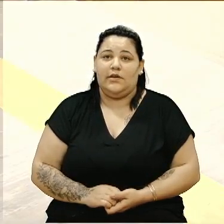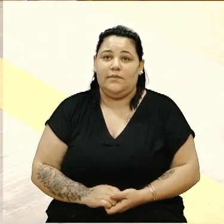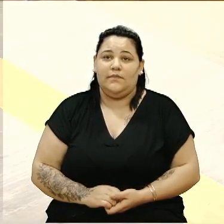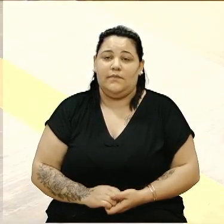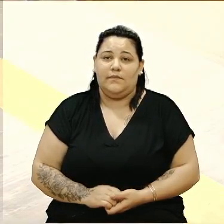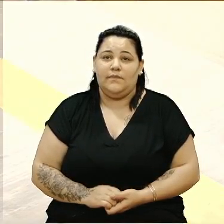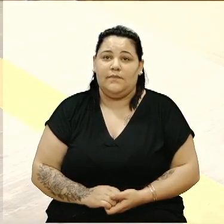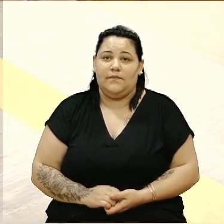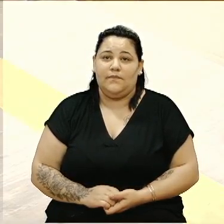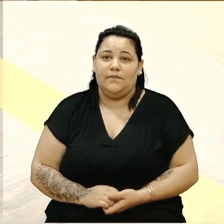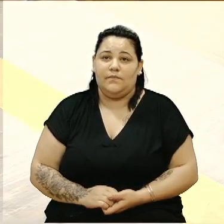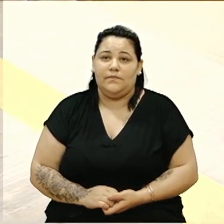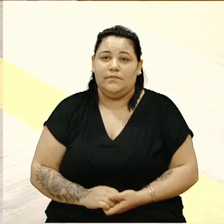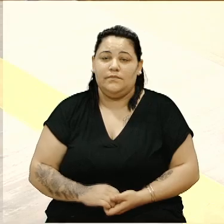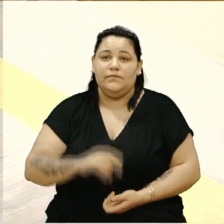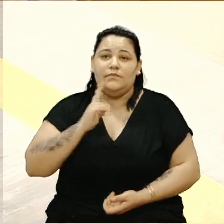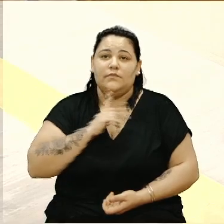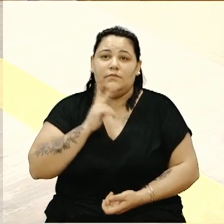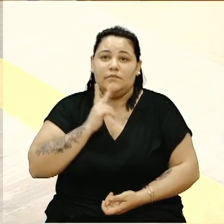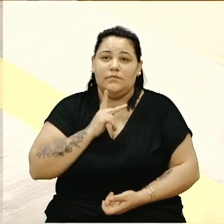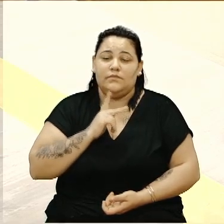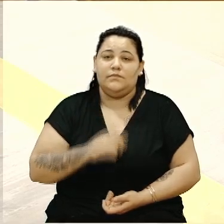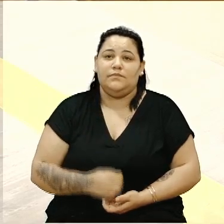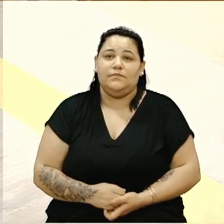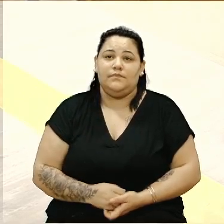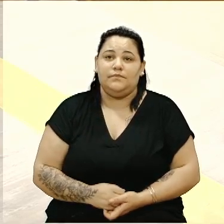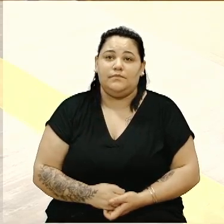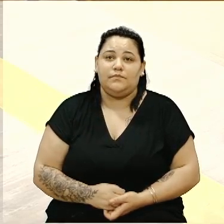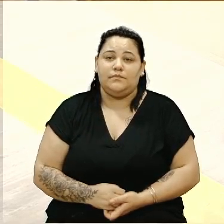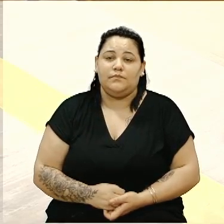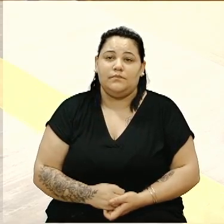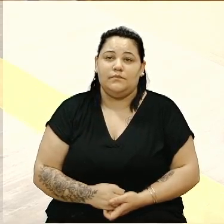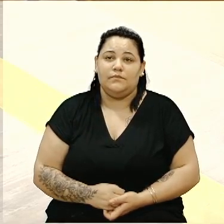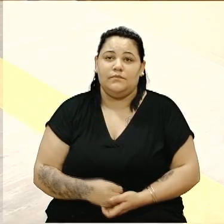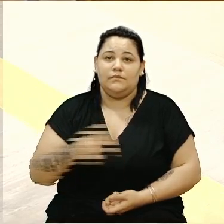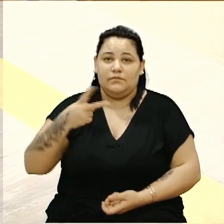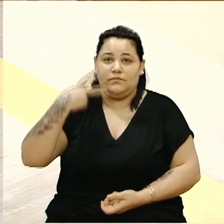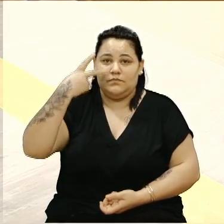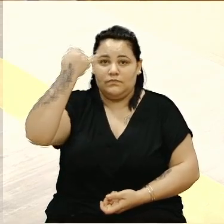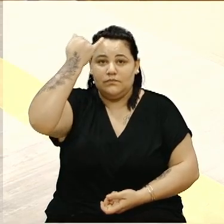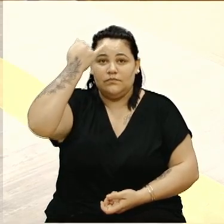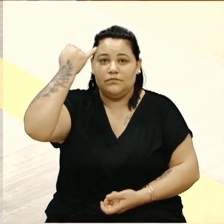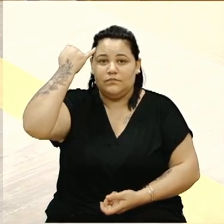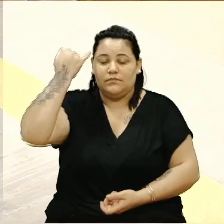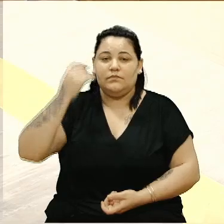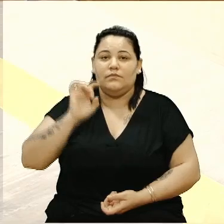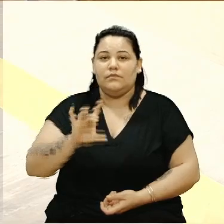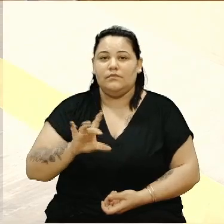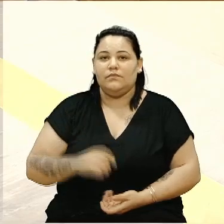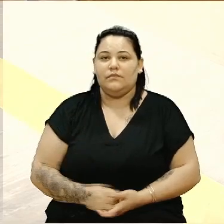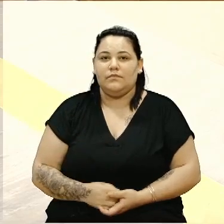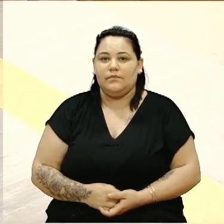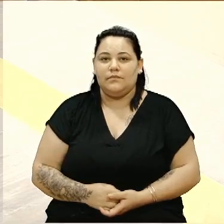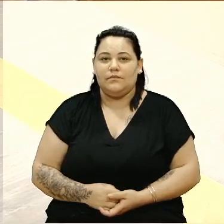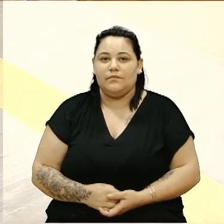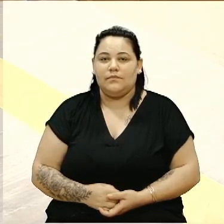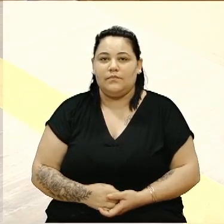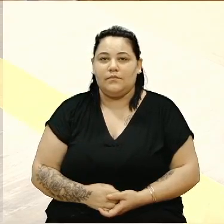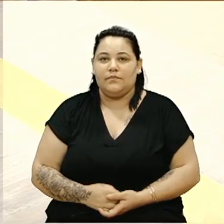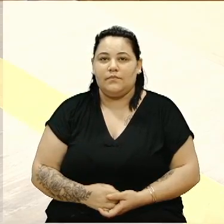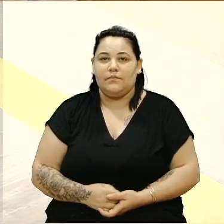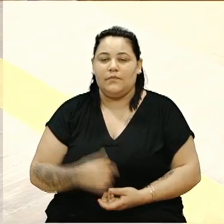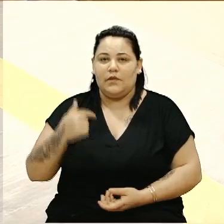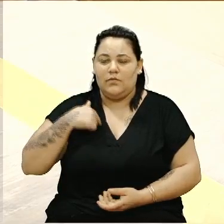colega Renato Oliveira, depois eu vou finalizar. Vereador D'Ambrosio, só para... Eu desci ontem também aqui na Avenida São Leopoldo, logo